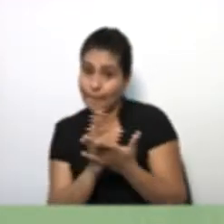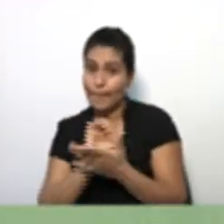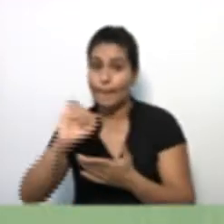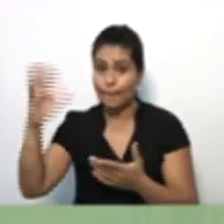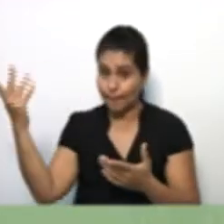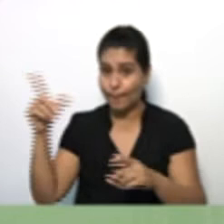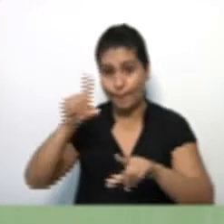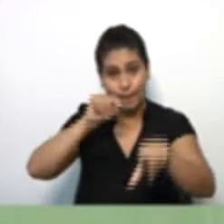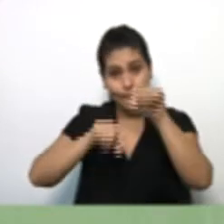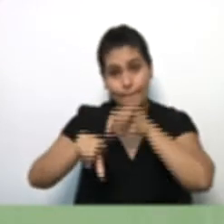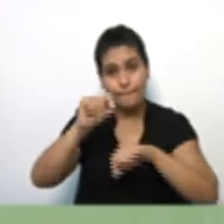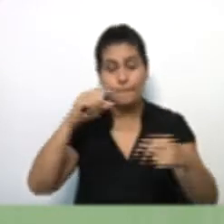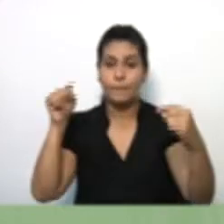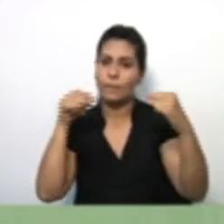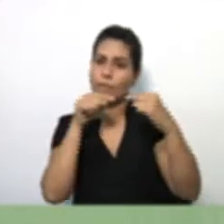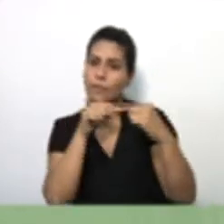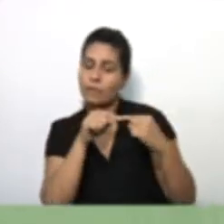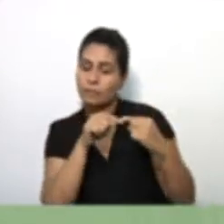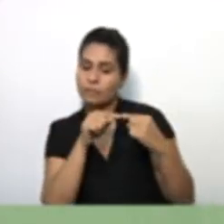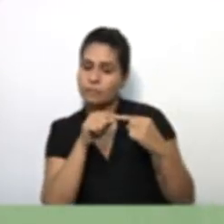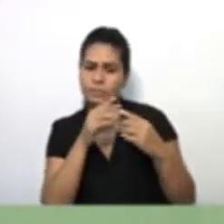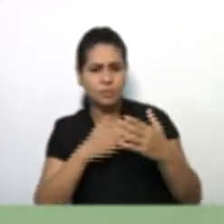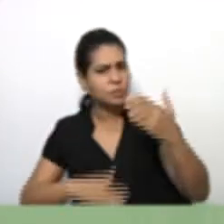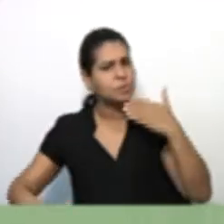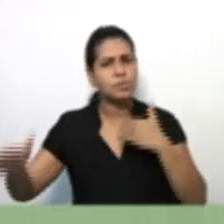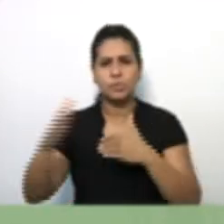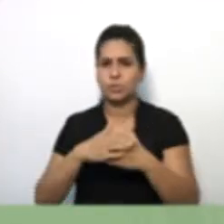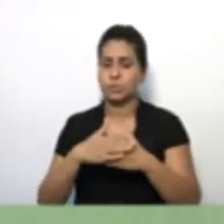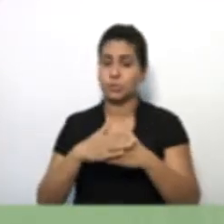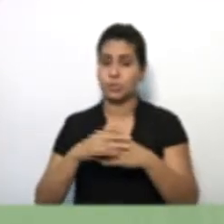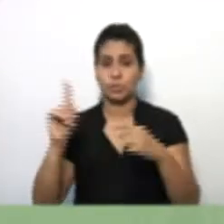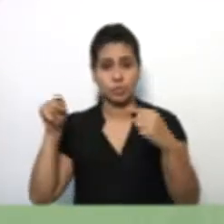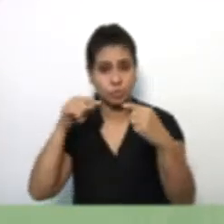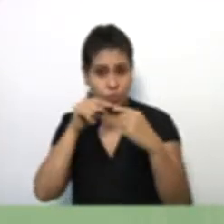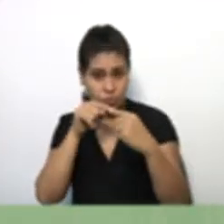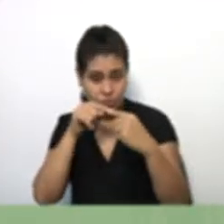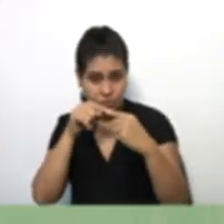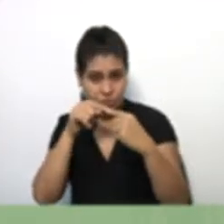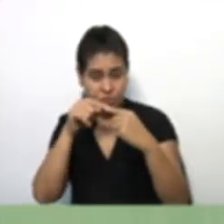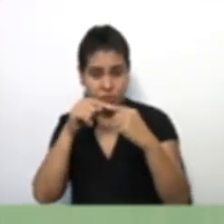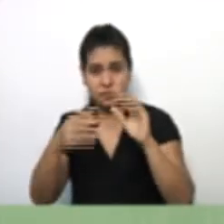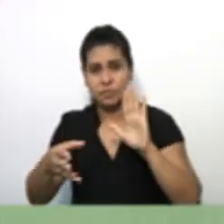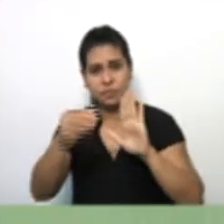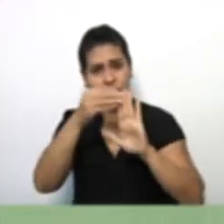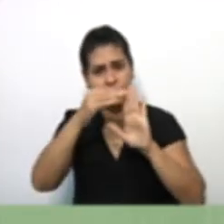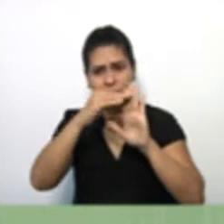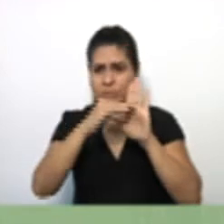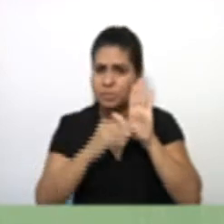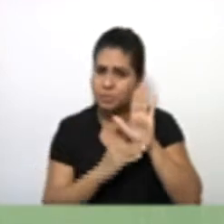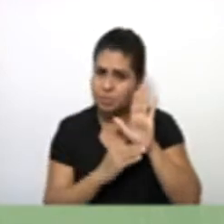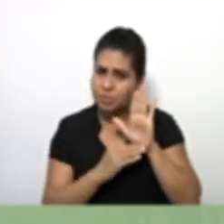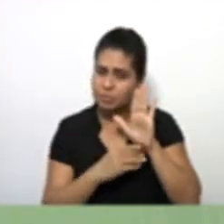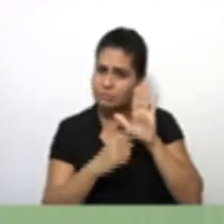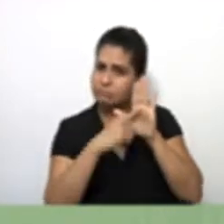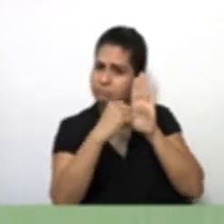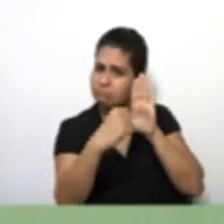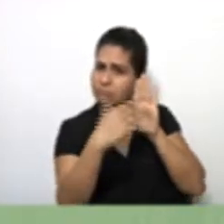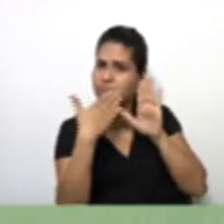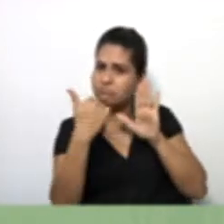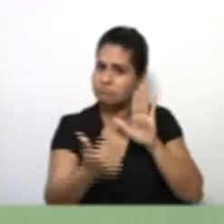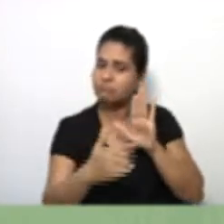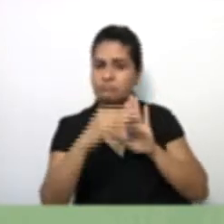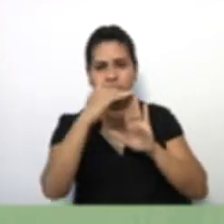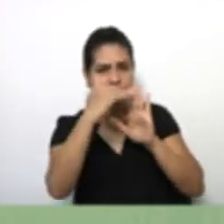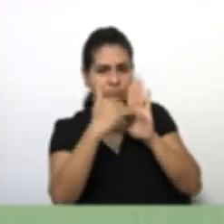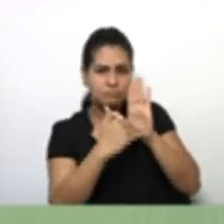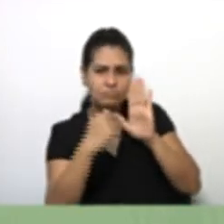metas, você pode até citar que são todas as metas, né? De repente você tem um planejamento aí para que você consiga